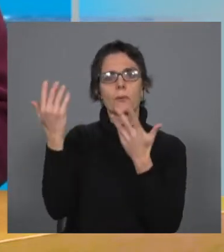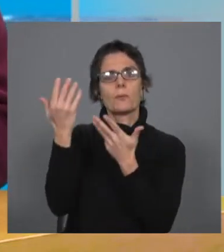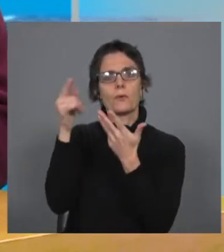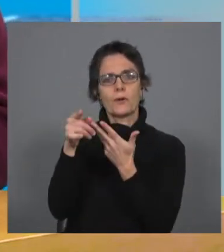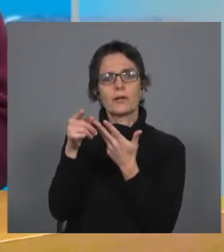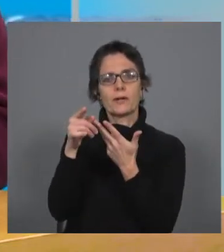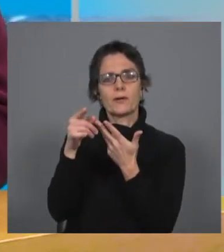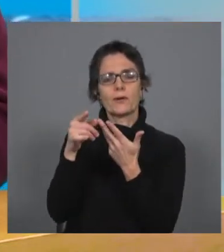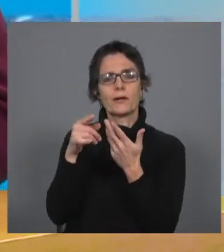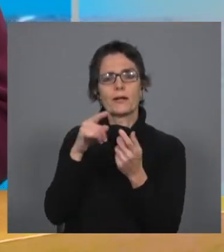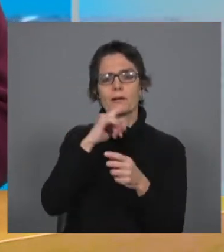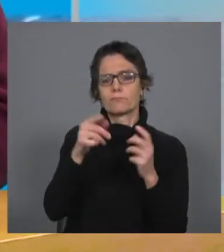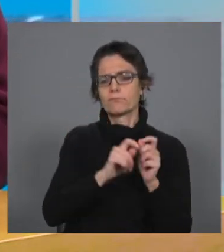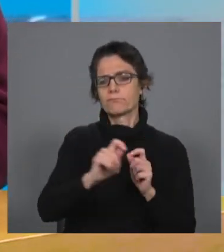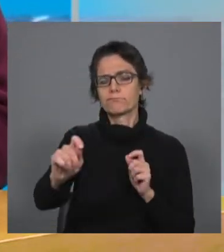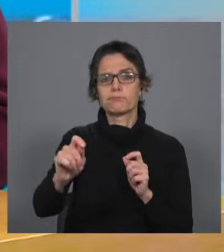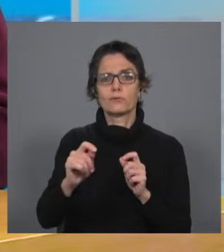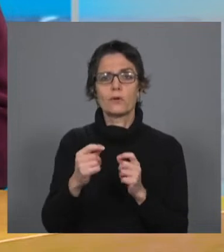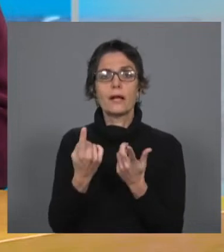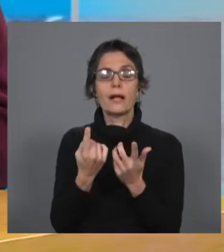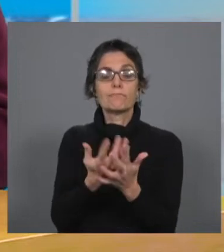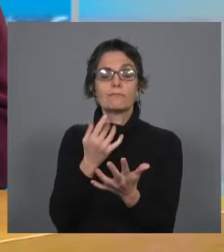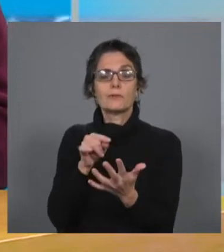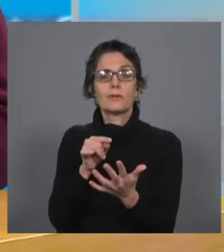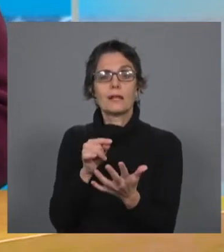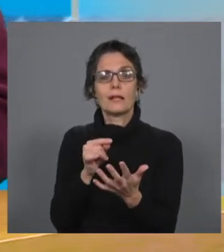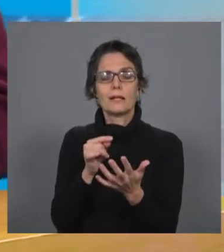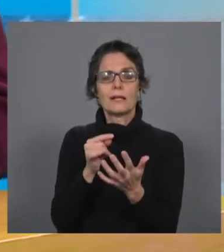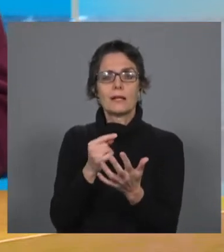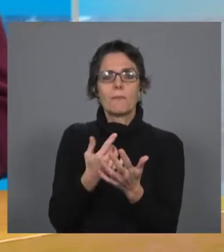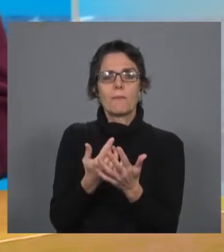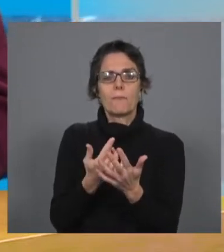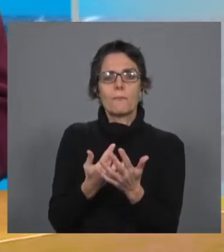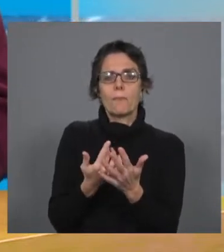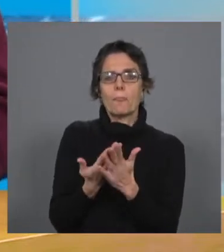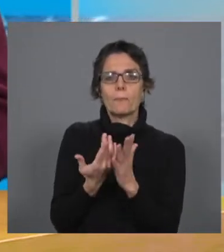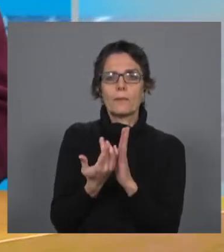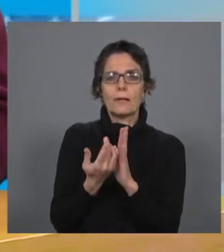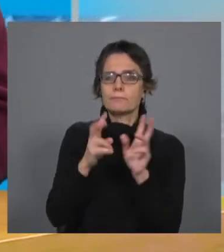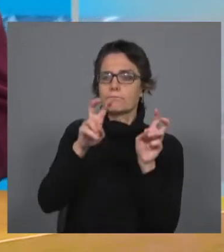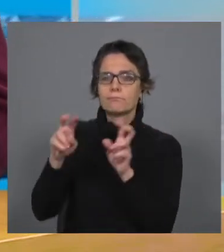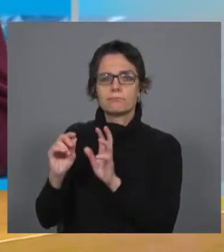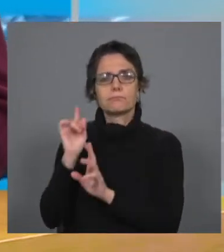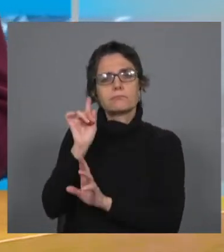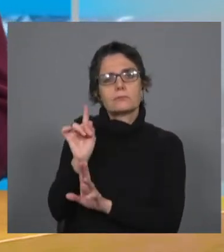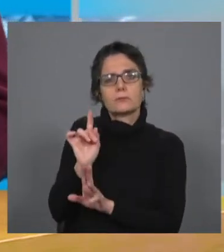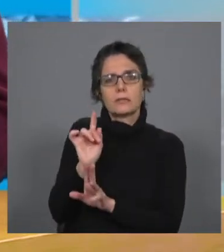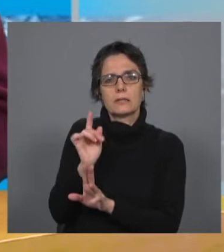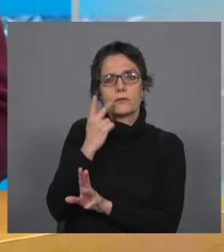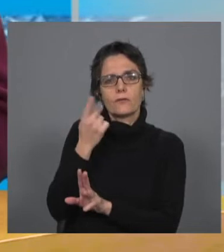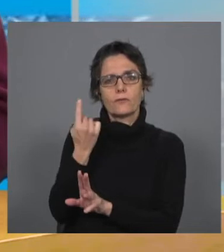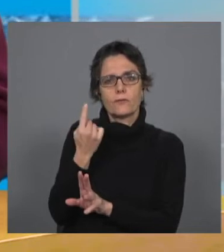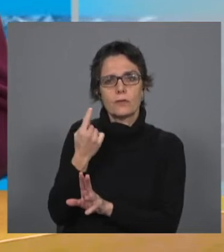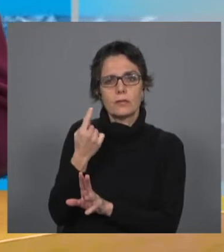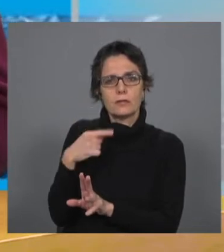acontecem ao longo do nosso ano, sobretudo pretende assinalar dimensões importantes da nossa vivência cristã, do nosso viver